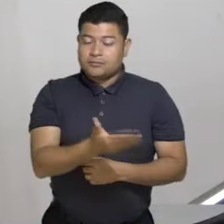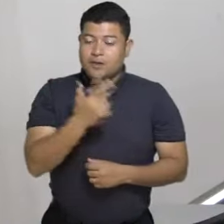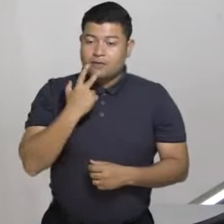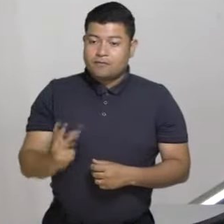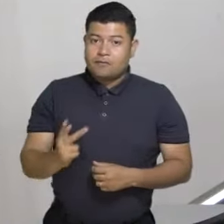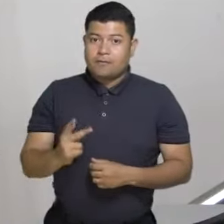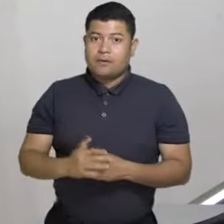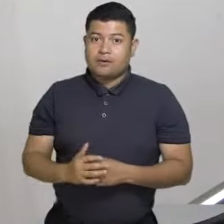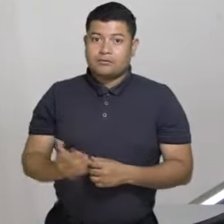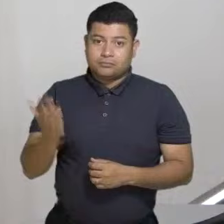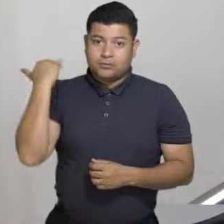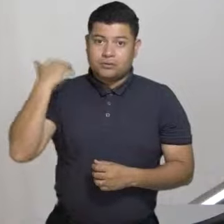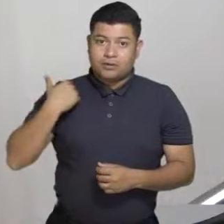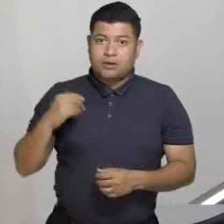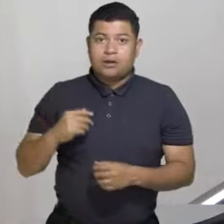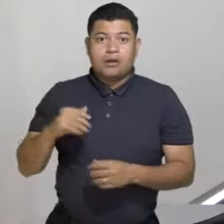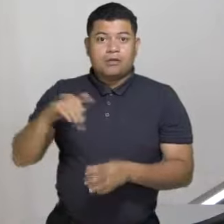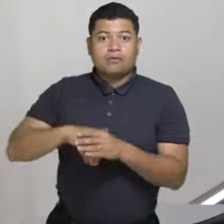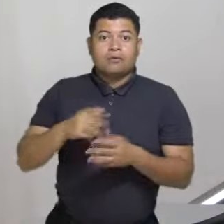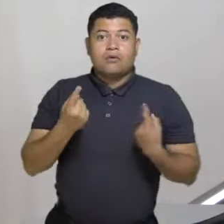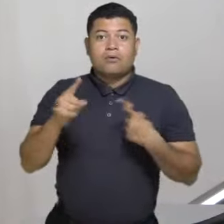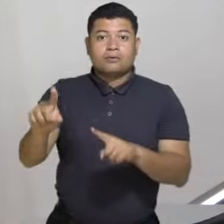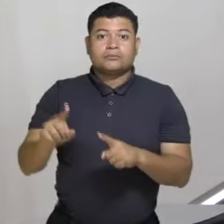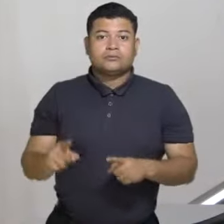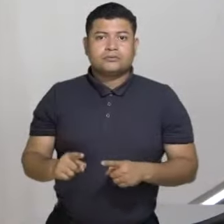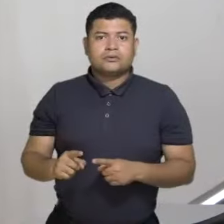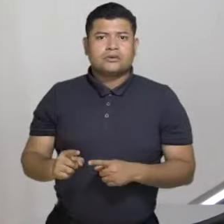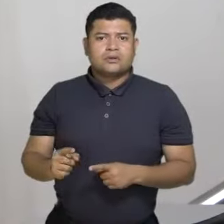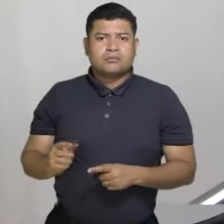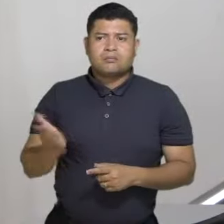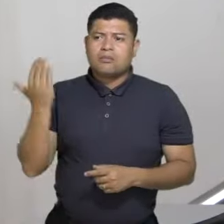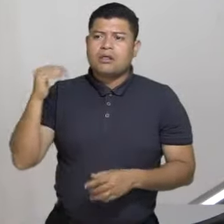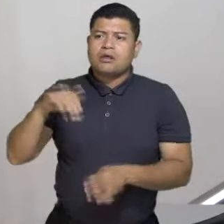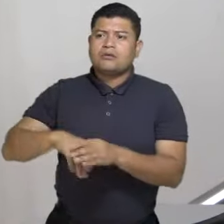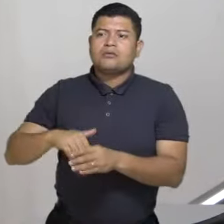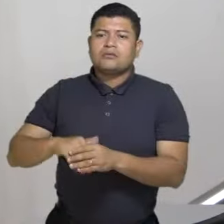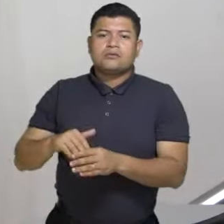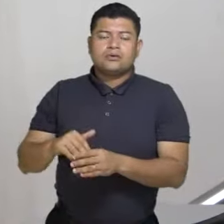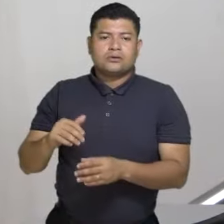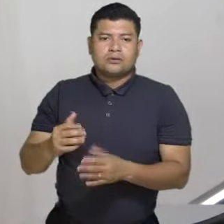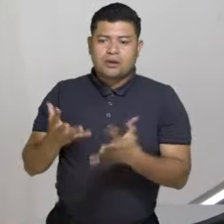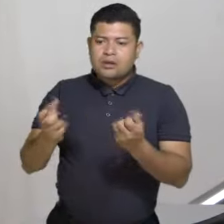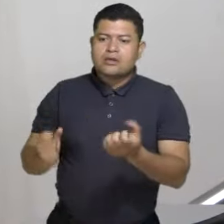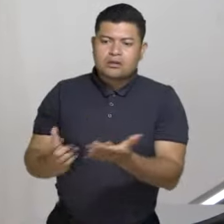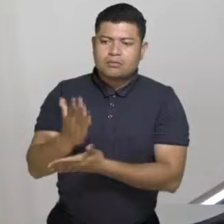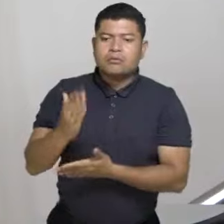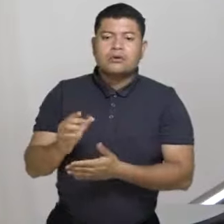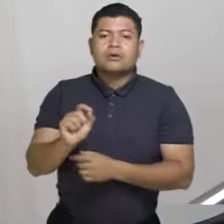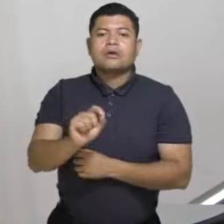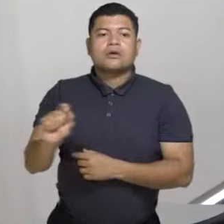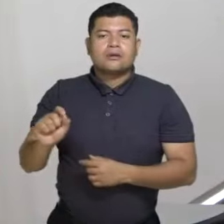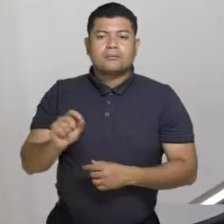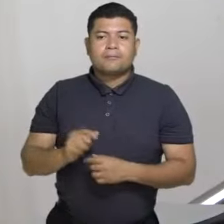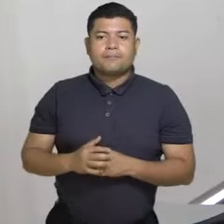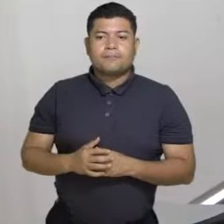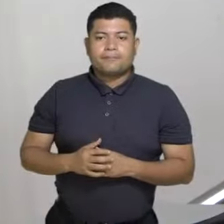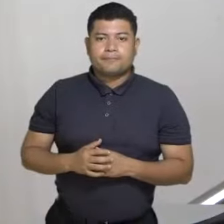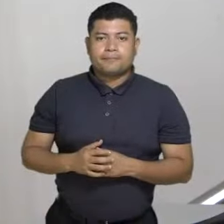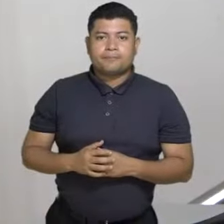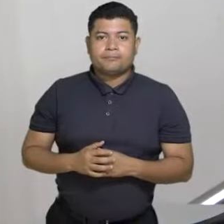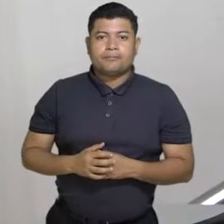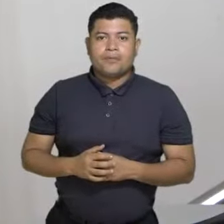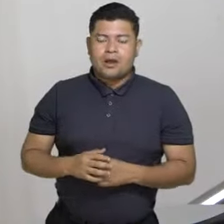que lá atrás votou contra. Então, quem votou a favor lá atrás? Quem votou a favor? Então, é uma falta